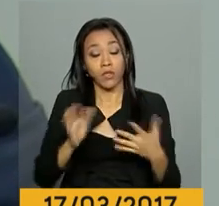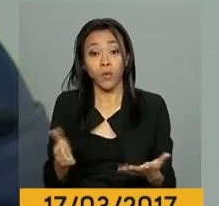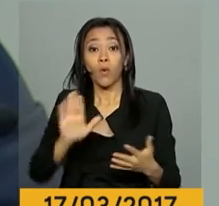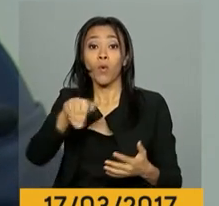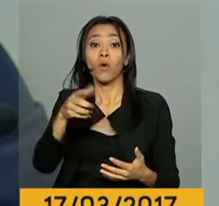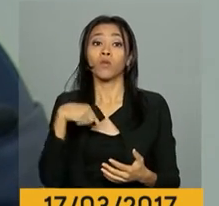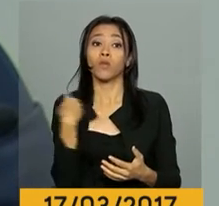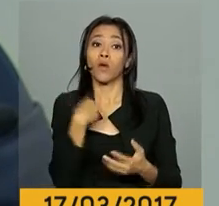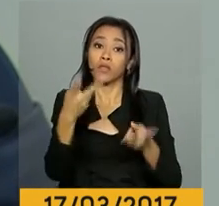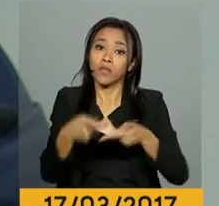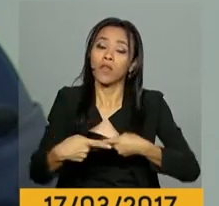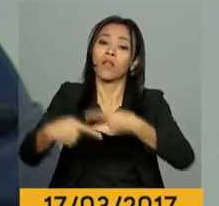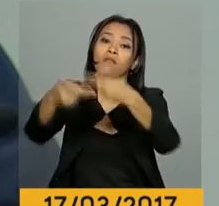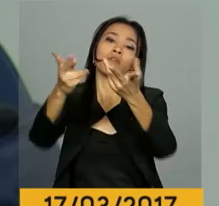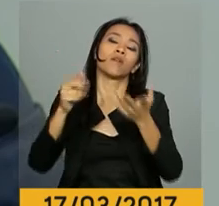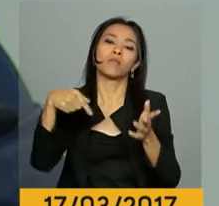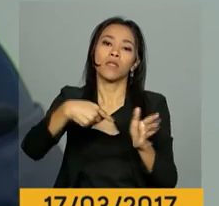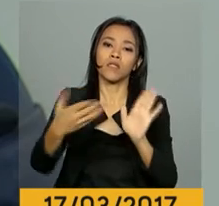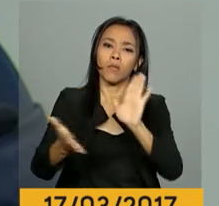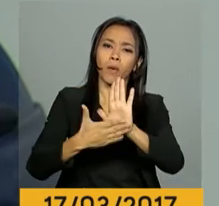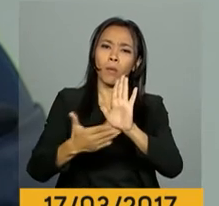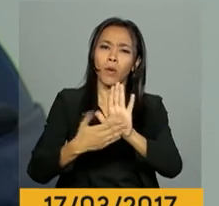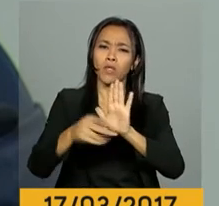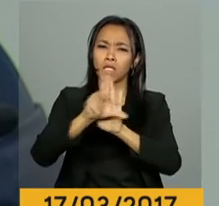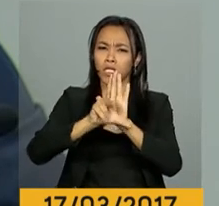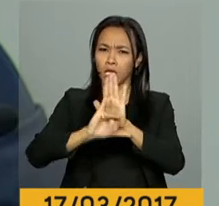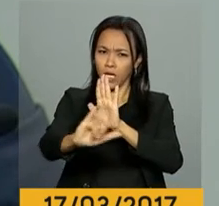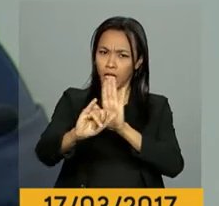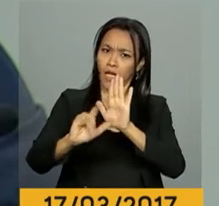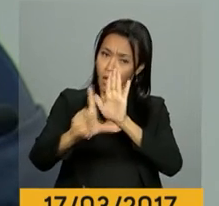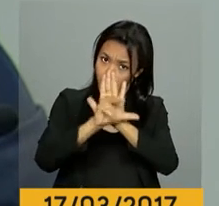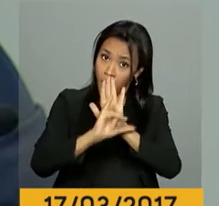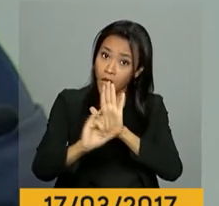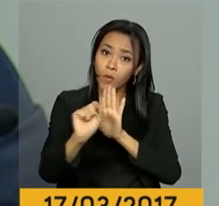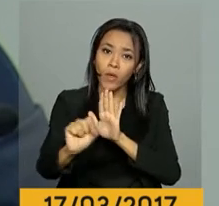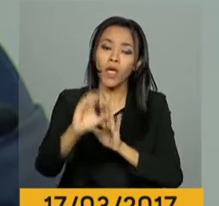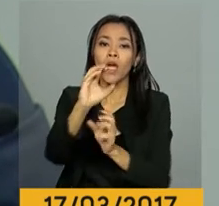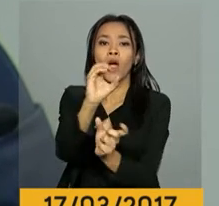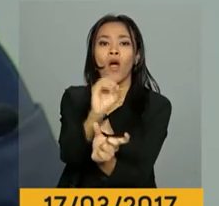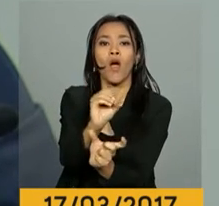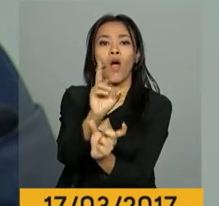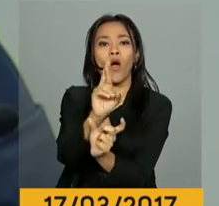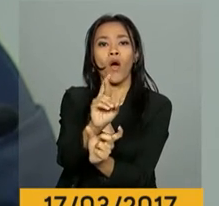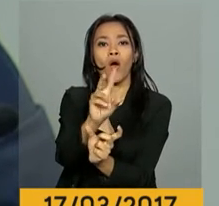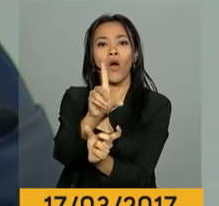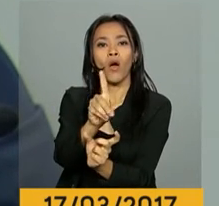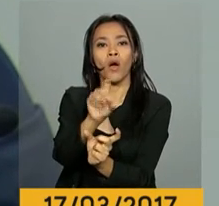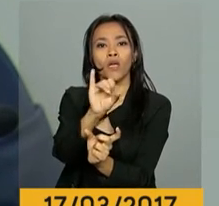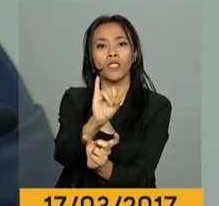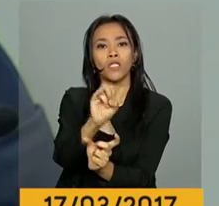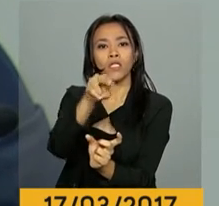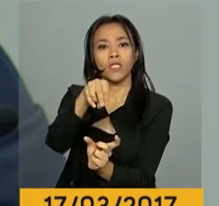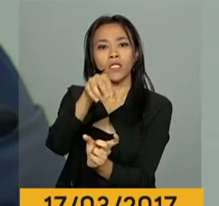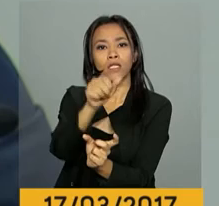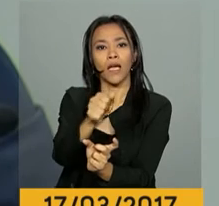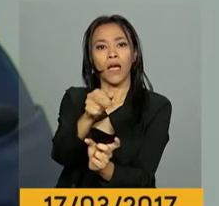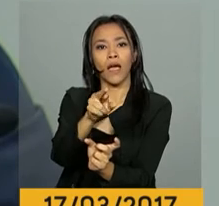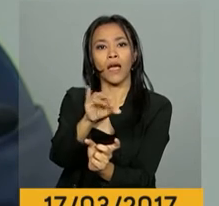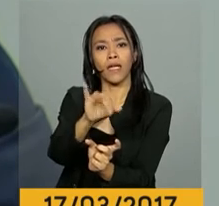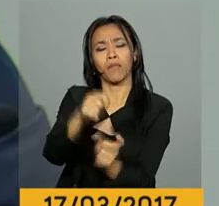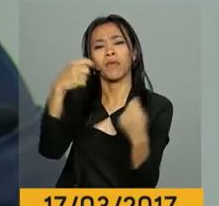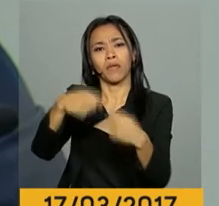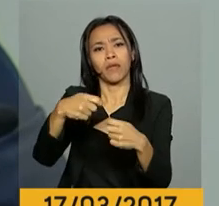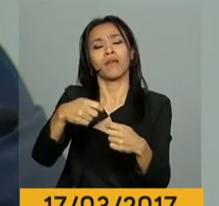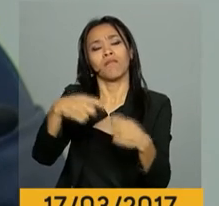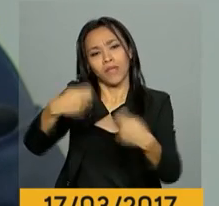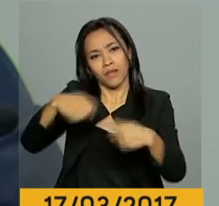mandamos essa proposta de lei, esta é uma lei ordinária, portanto, mais facilmente aprovável, porque depende de maioria